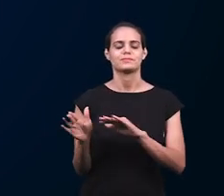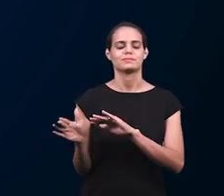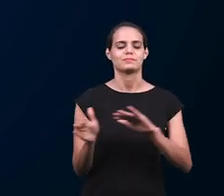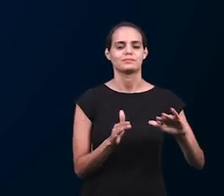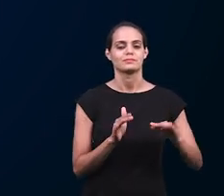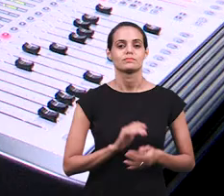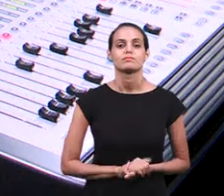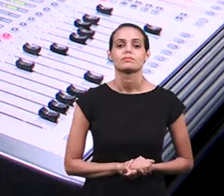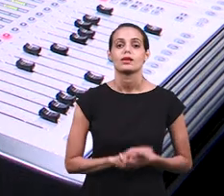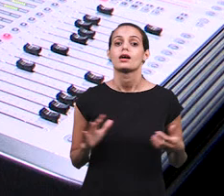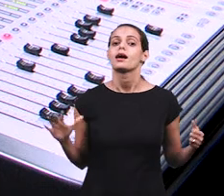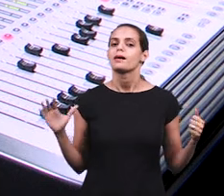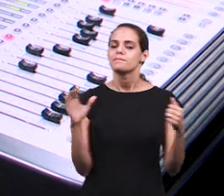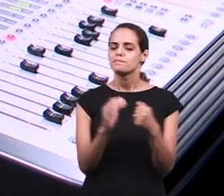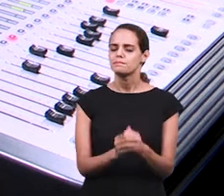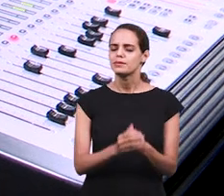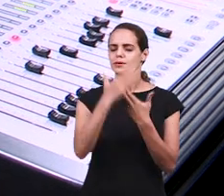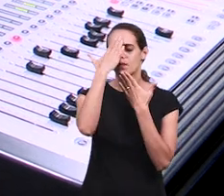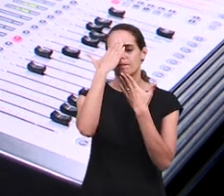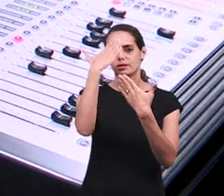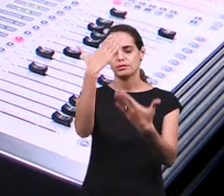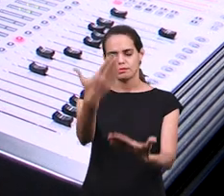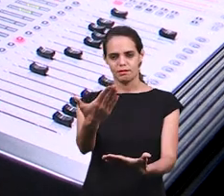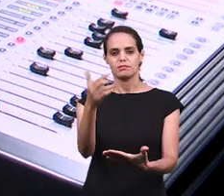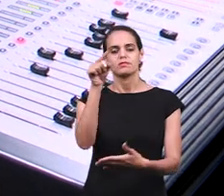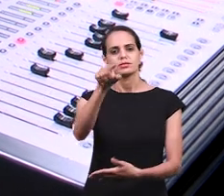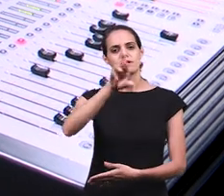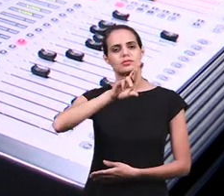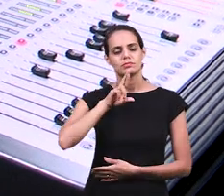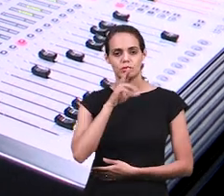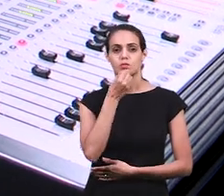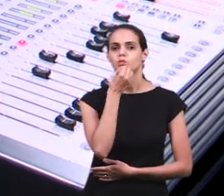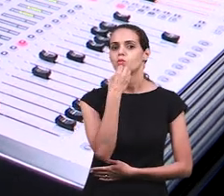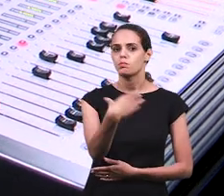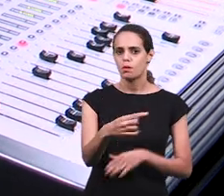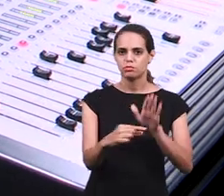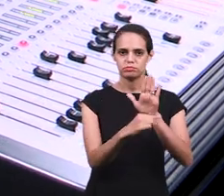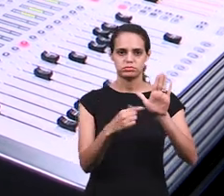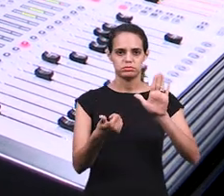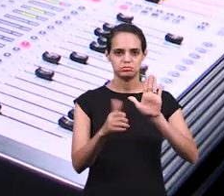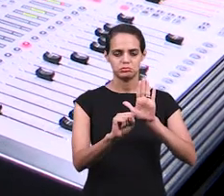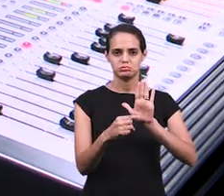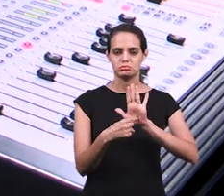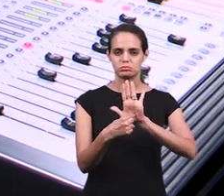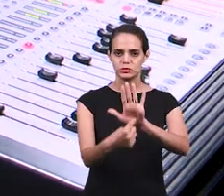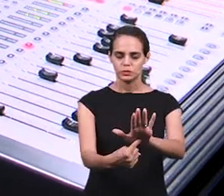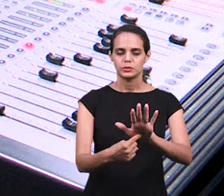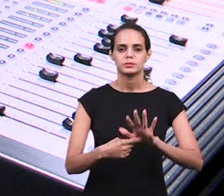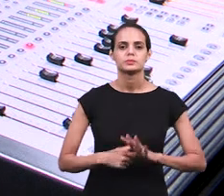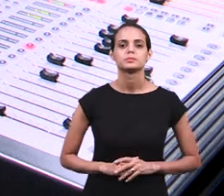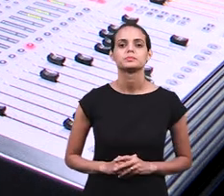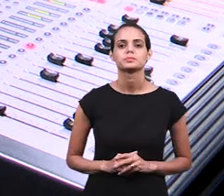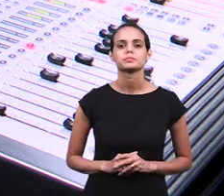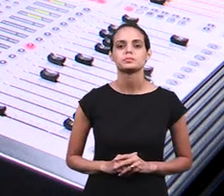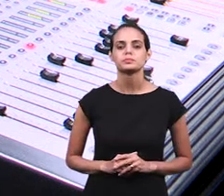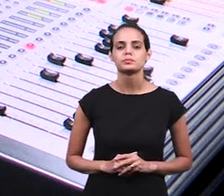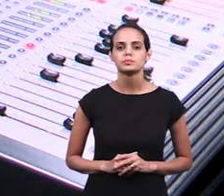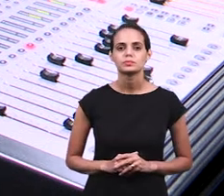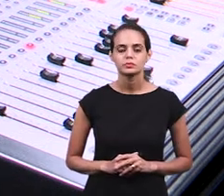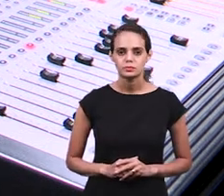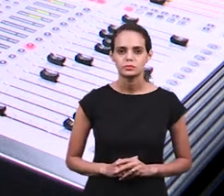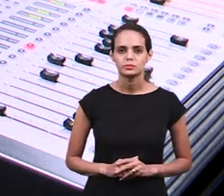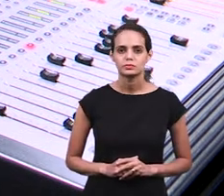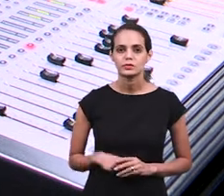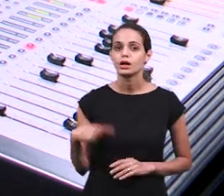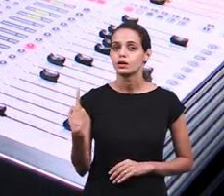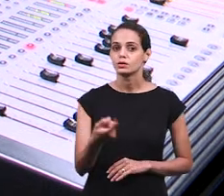paz do Senhor. Amém, Valdeilson. Obrigado pela sua resposta, muito bem citado, o verso 18, né? Apenas fazendo aqui um